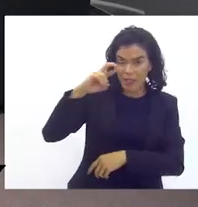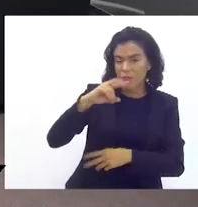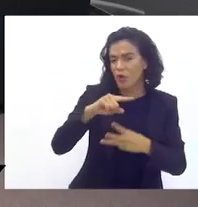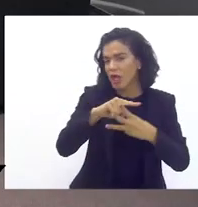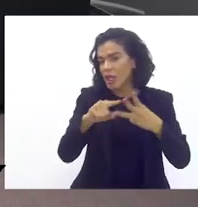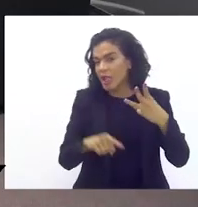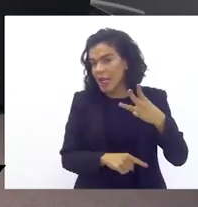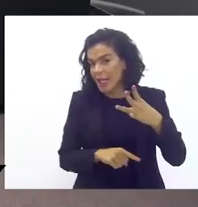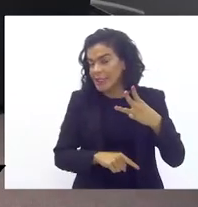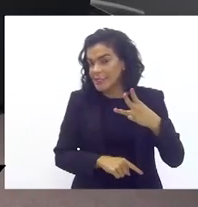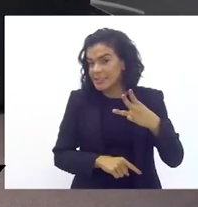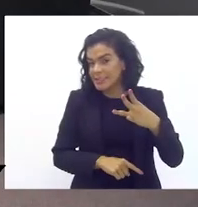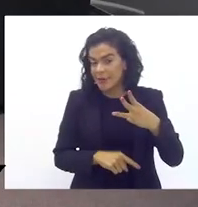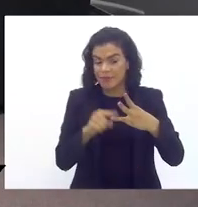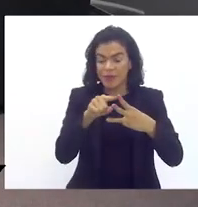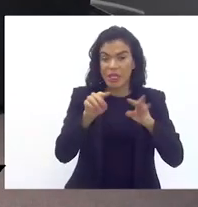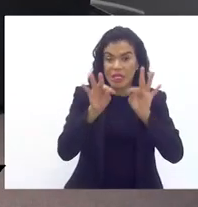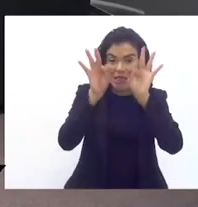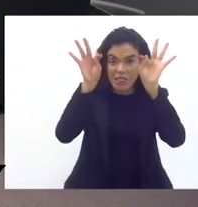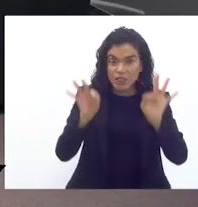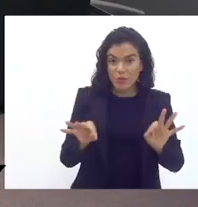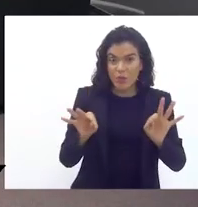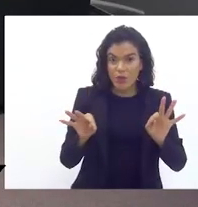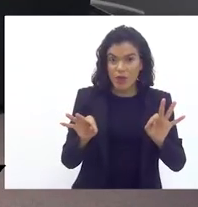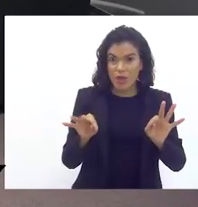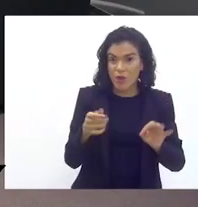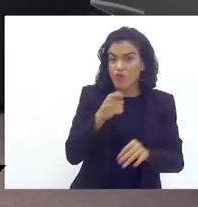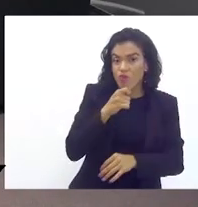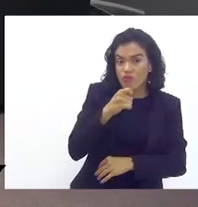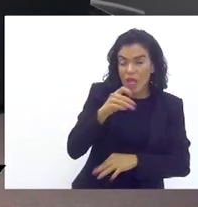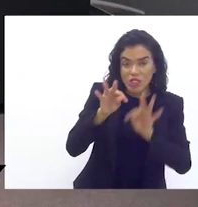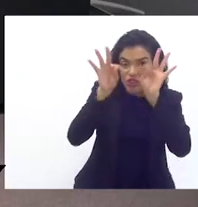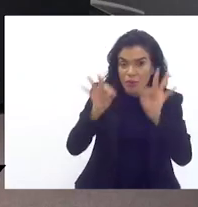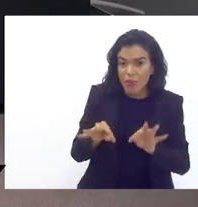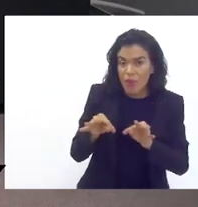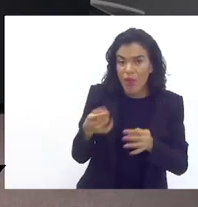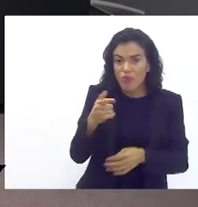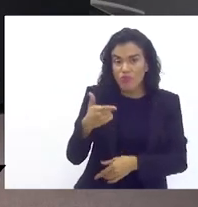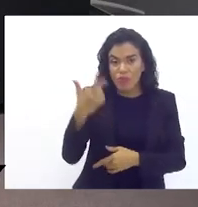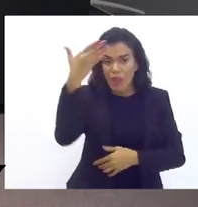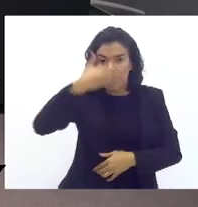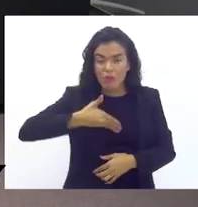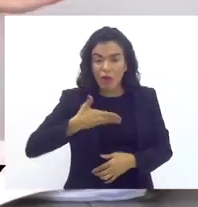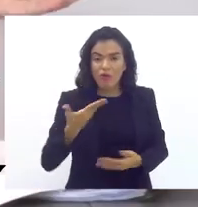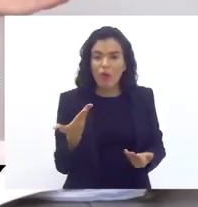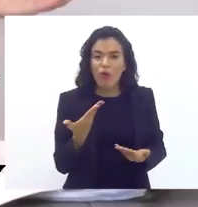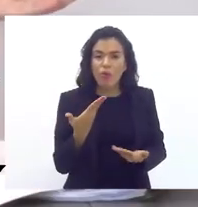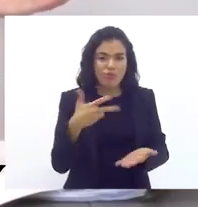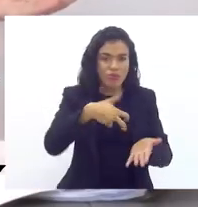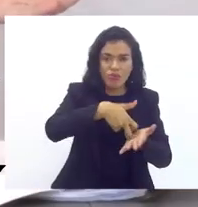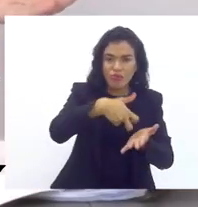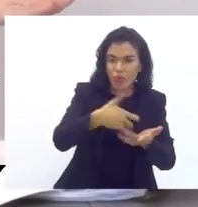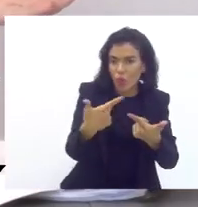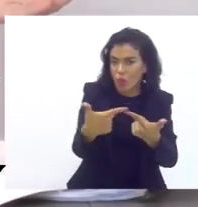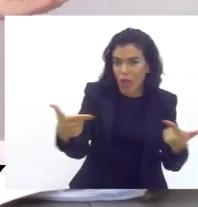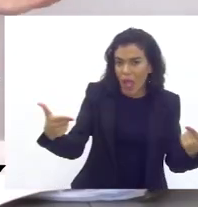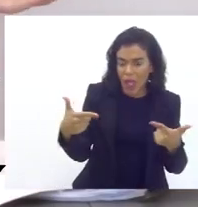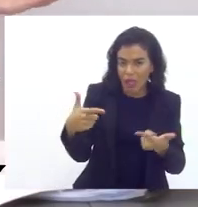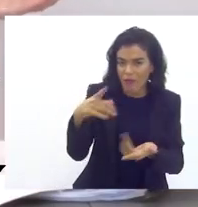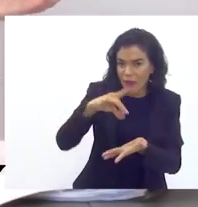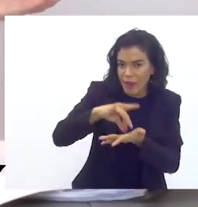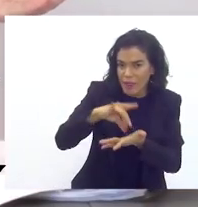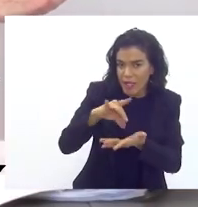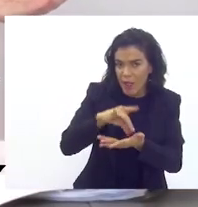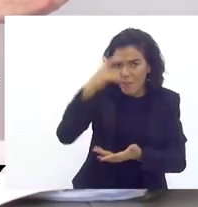três testemunha sem testemunhas Sem prova que acontece você não Condena os verdadeiros criminosos